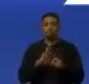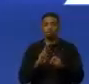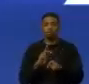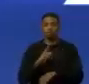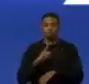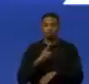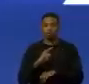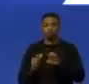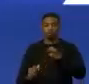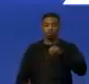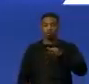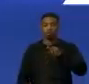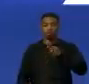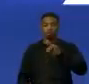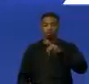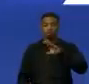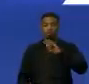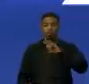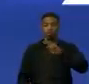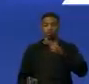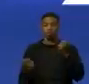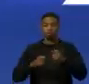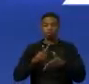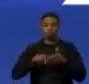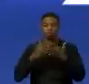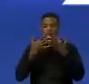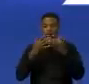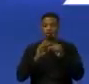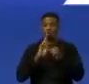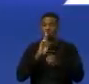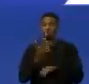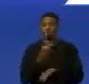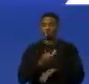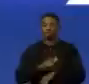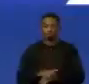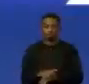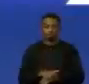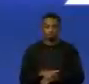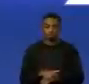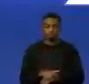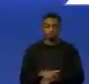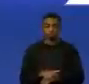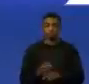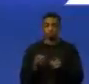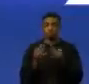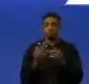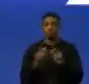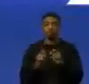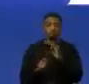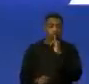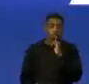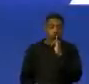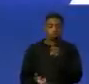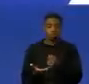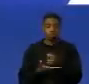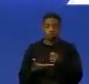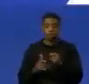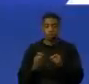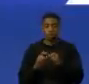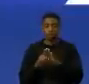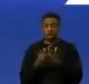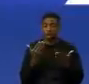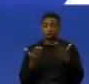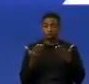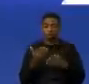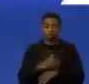enunciado, gente. Tem que ler o enunciado com atenção para responder esse tipo de questão. Que aqui no enunciado ele falou o seguinte: com base na